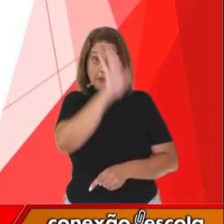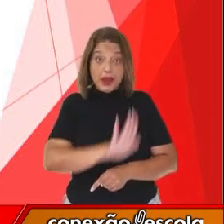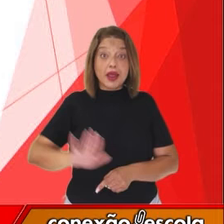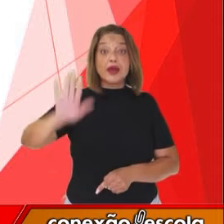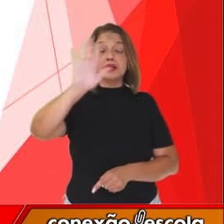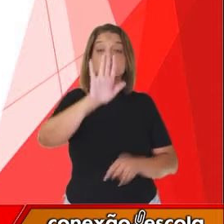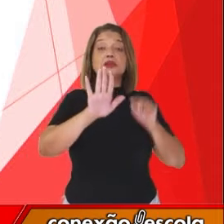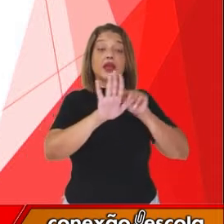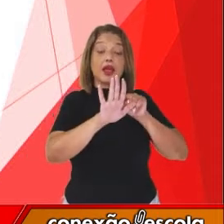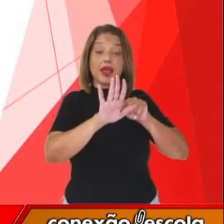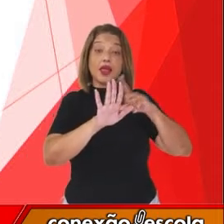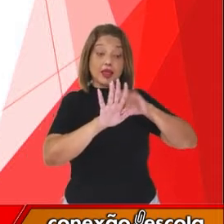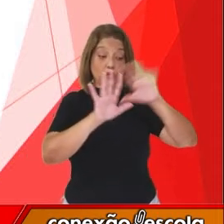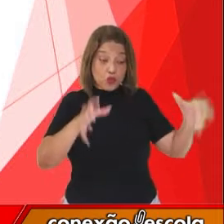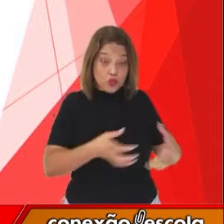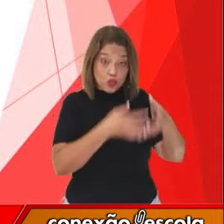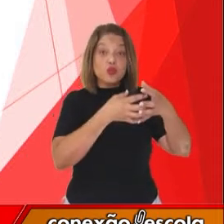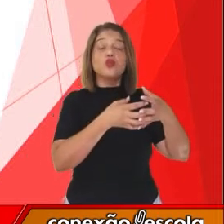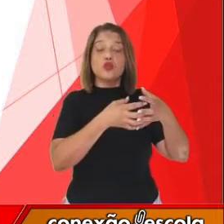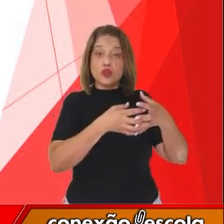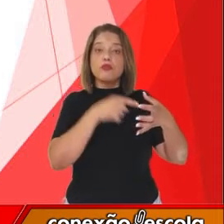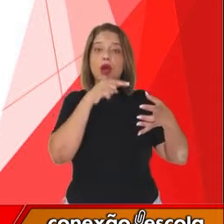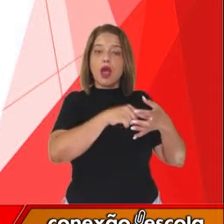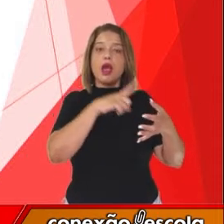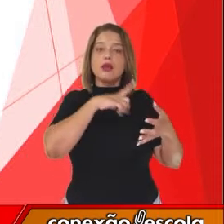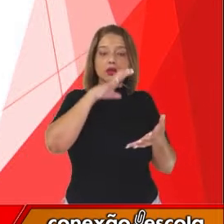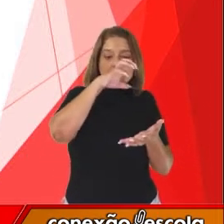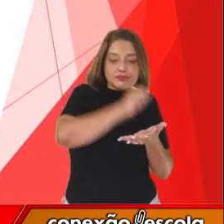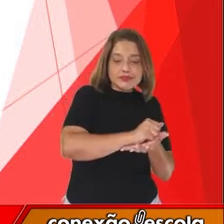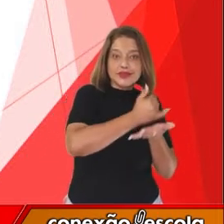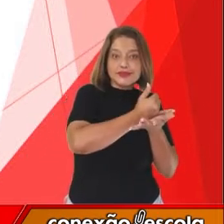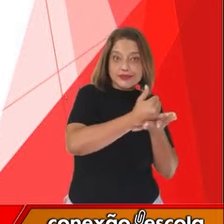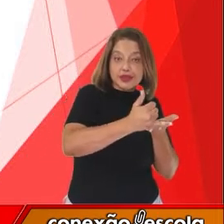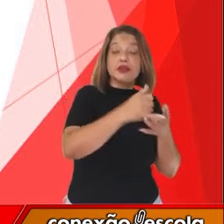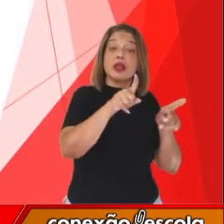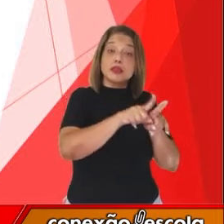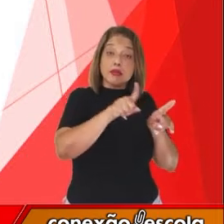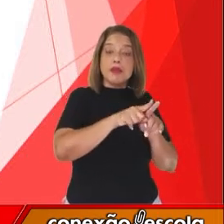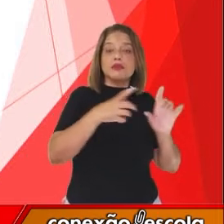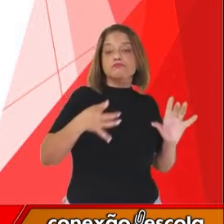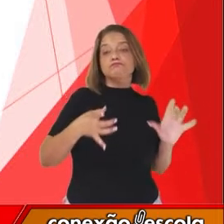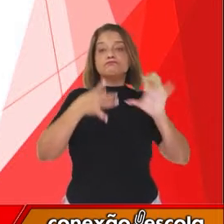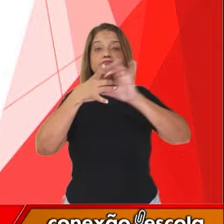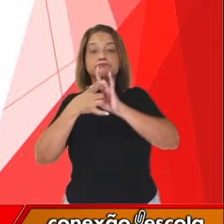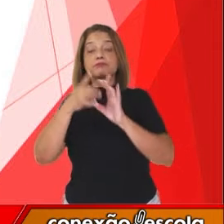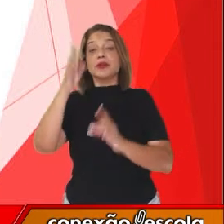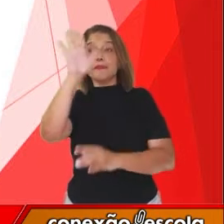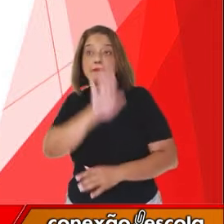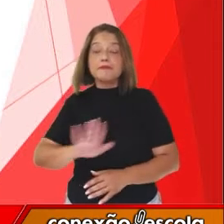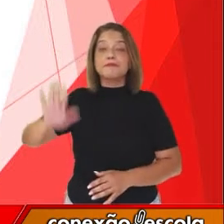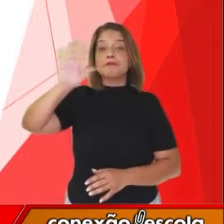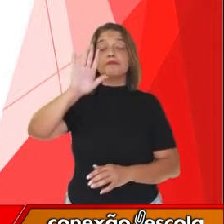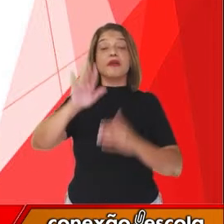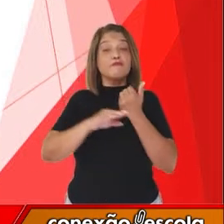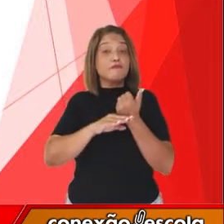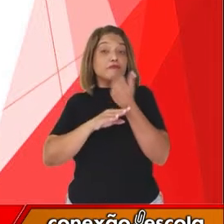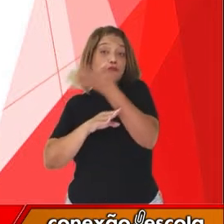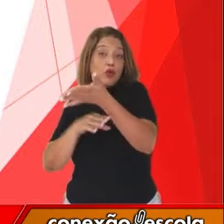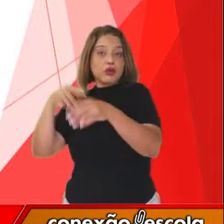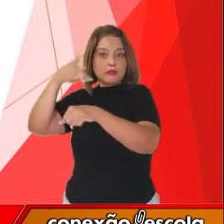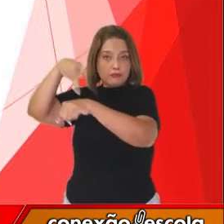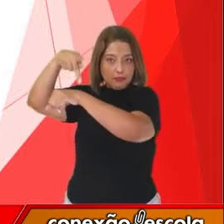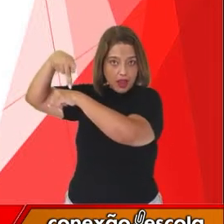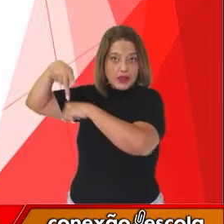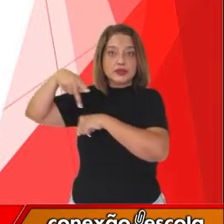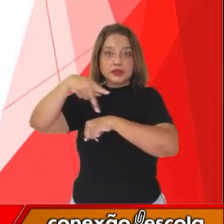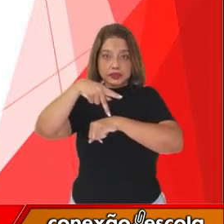em federações ou confederações internacionais. E assim, disputam campeonatos organizados